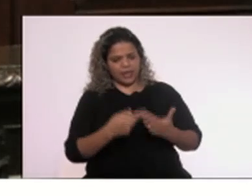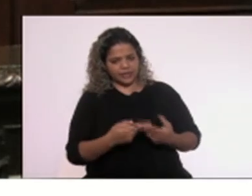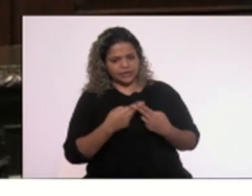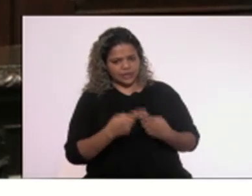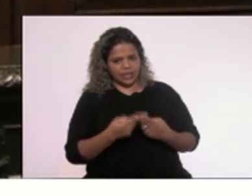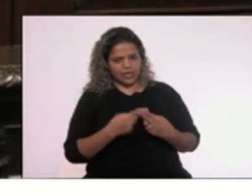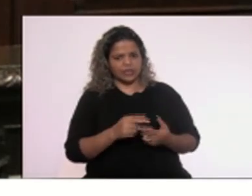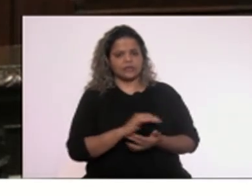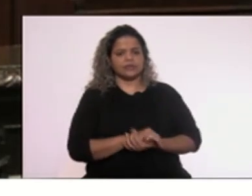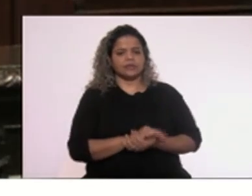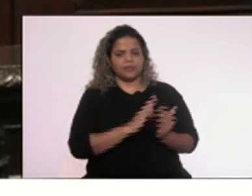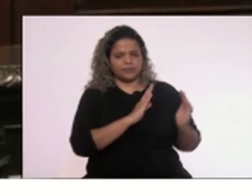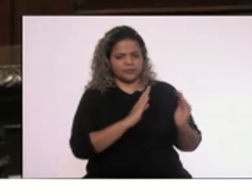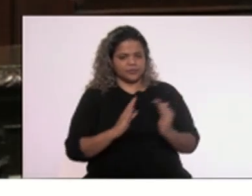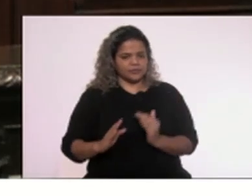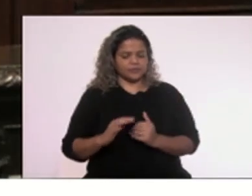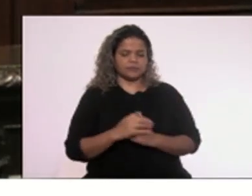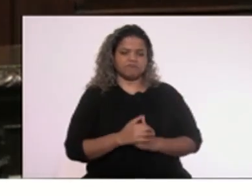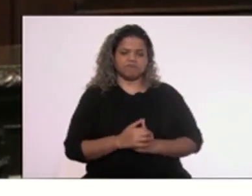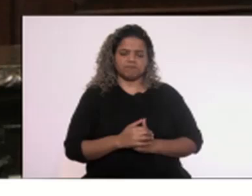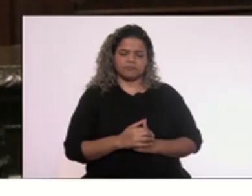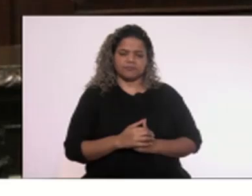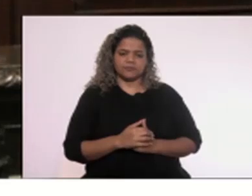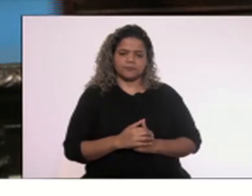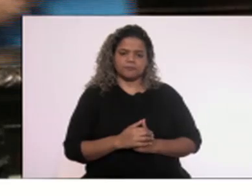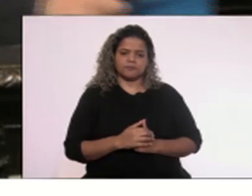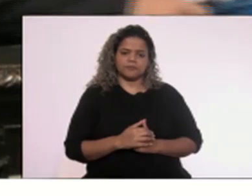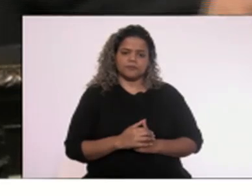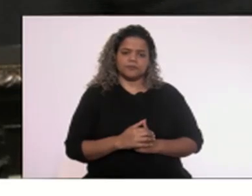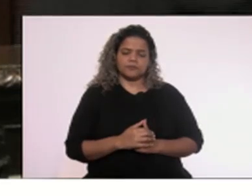paciência durante a minha intervenção. Muito obrigado.